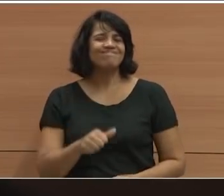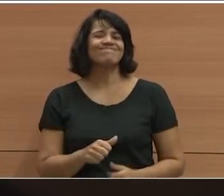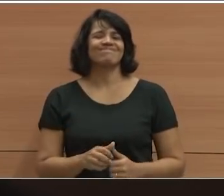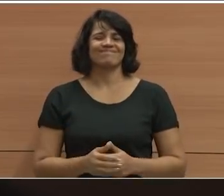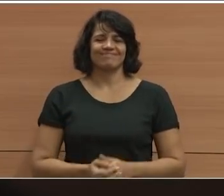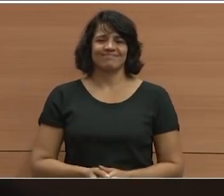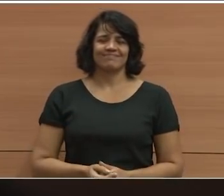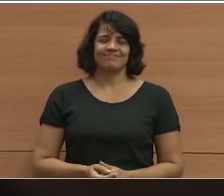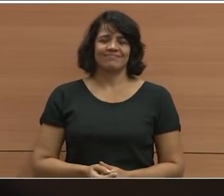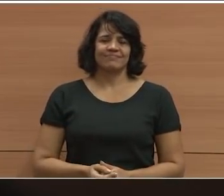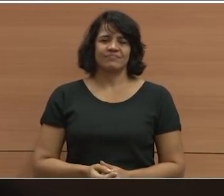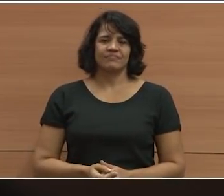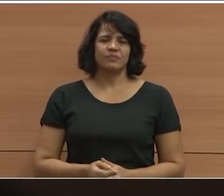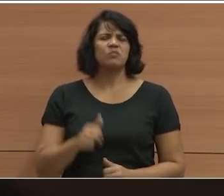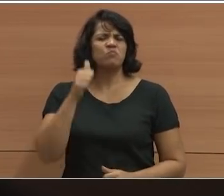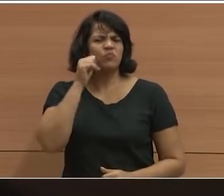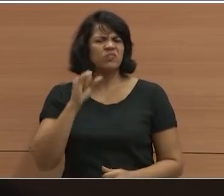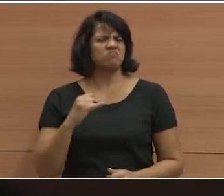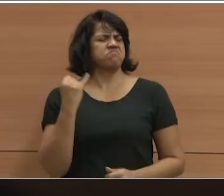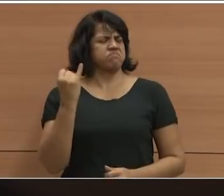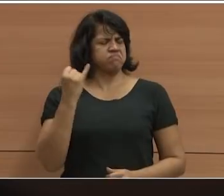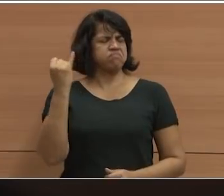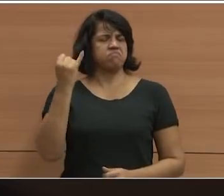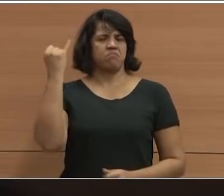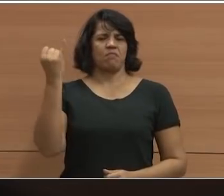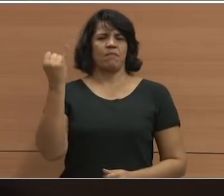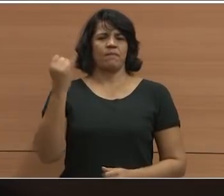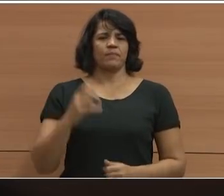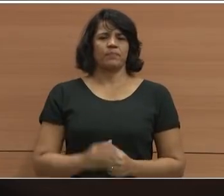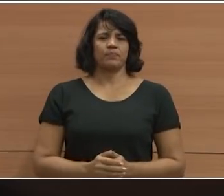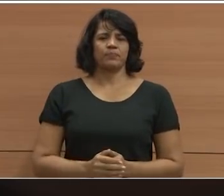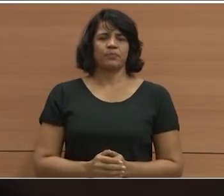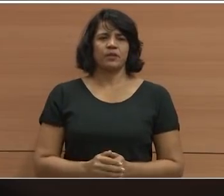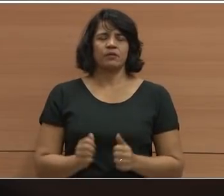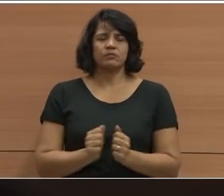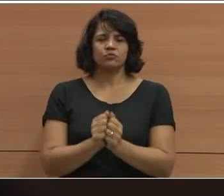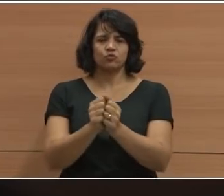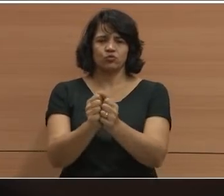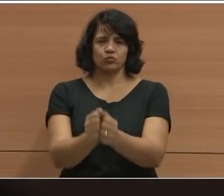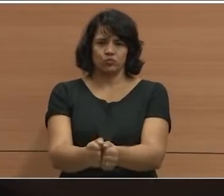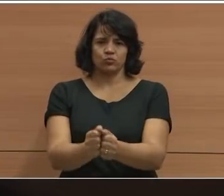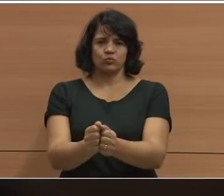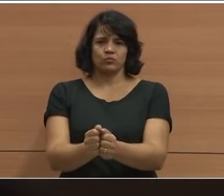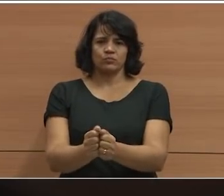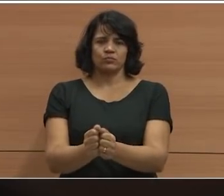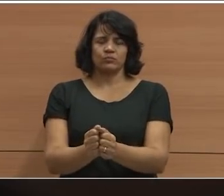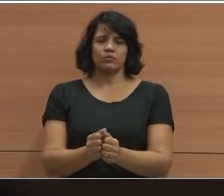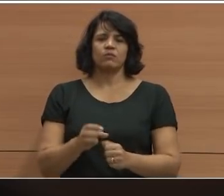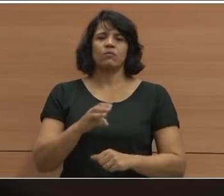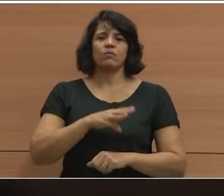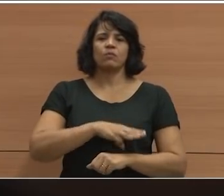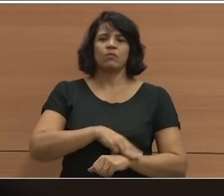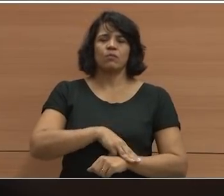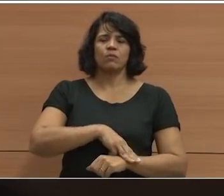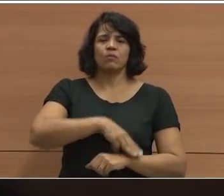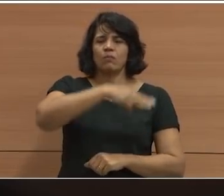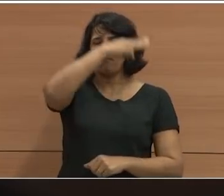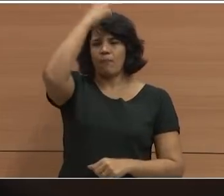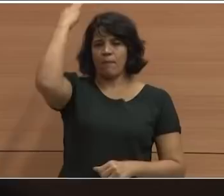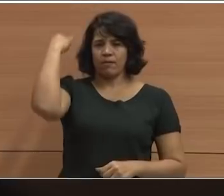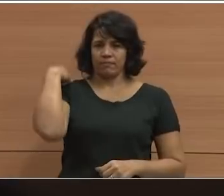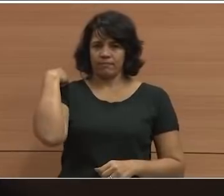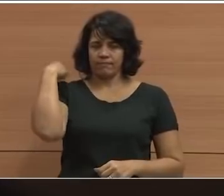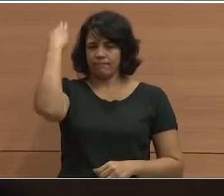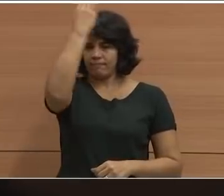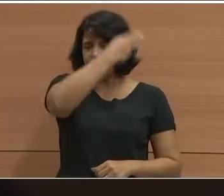Perseveravam unânimes em oração com as mulheres, com Maria, mãe de Jesus, e com os irmãos dele, tá?